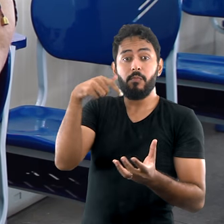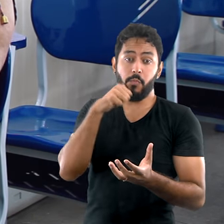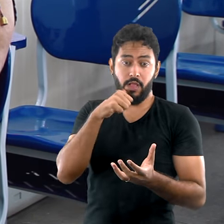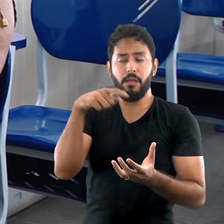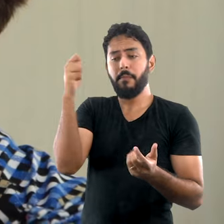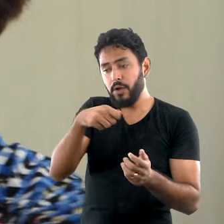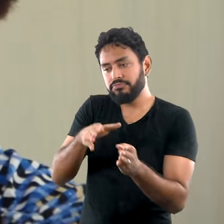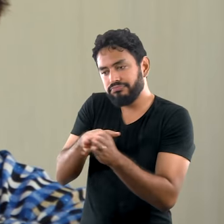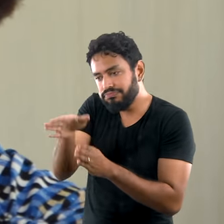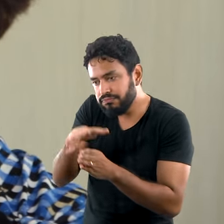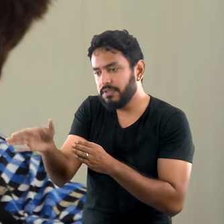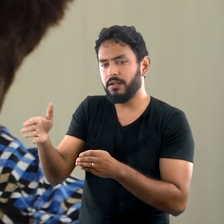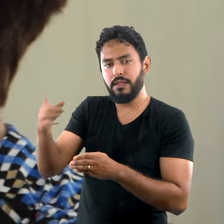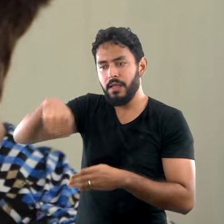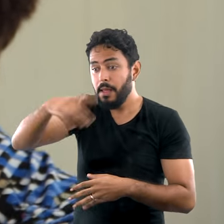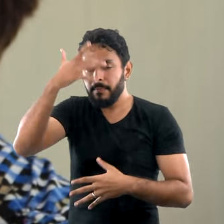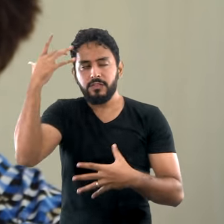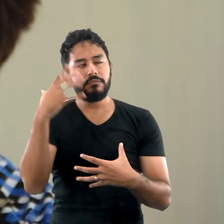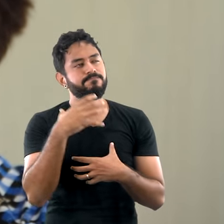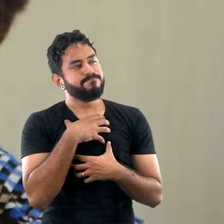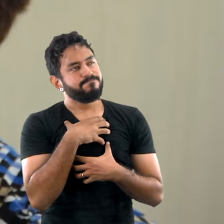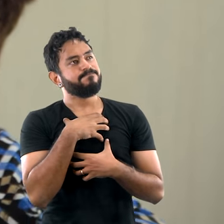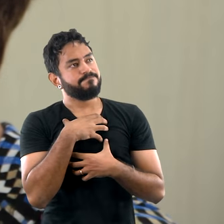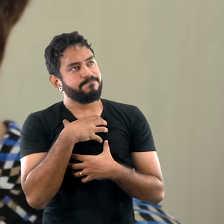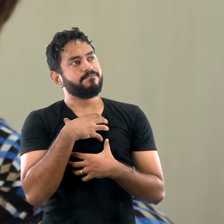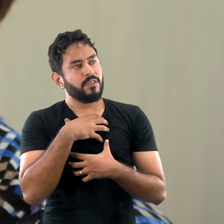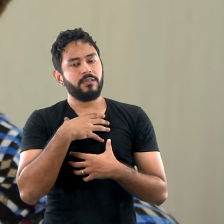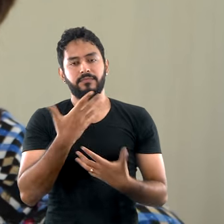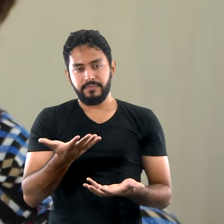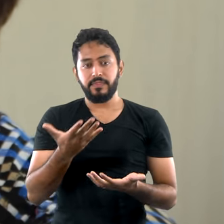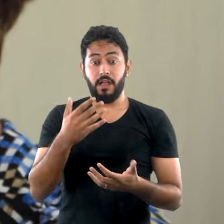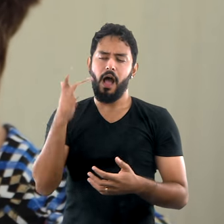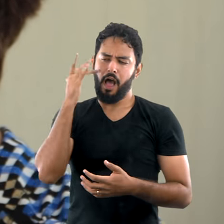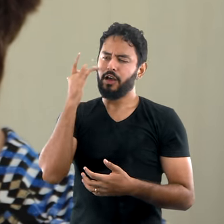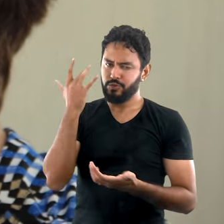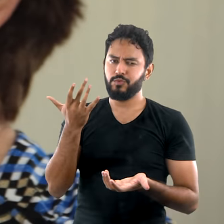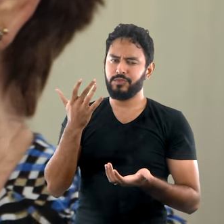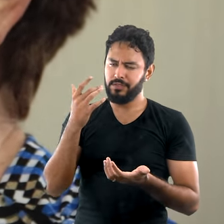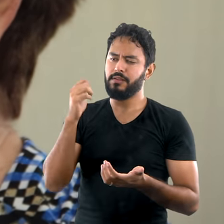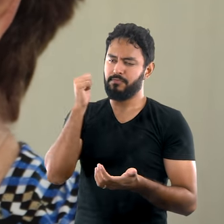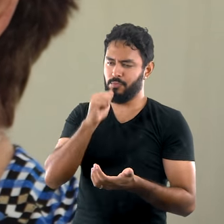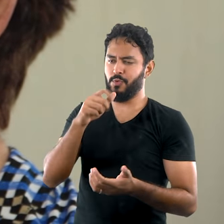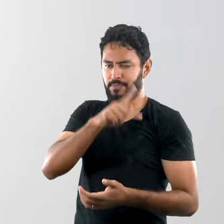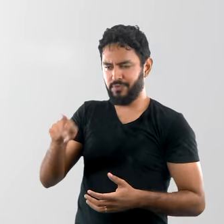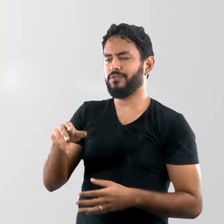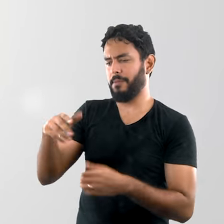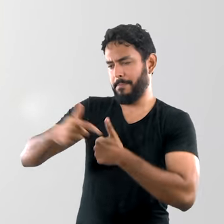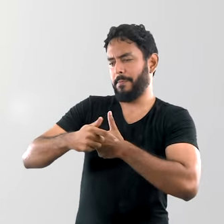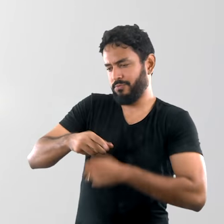formar pessoas sensíveis à situação da mulher. Acho que a educadora tem esse papel.